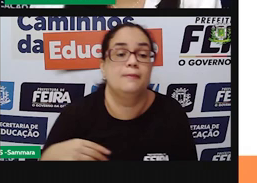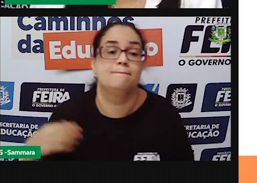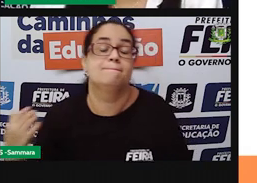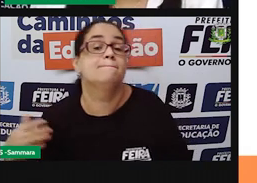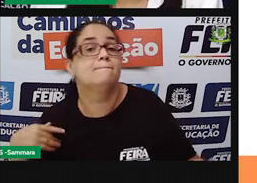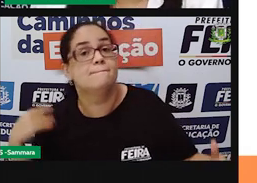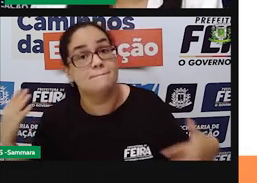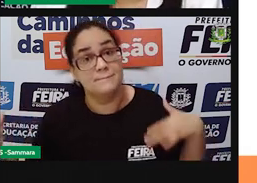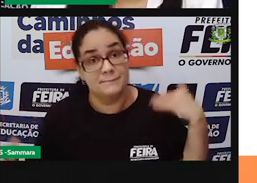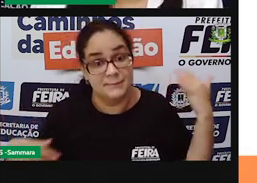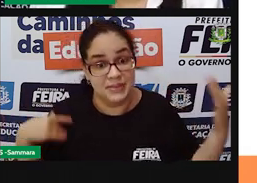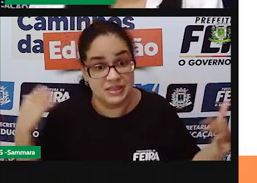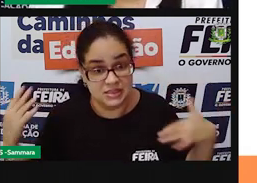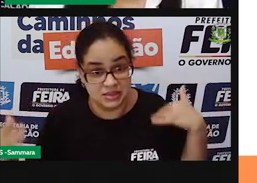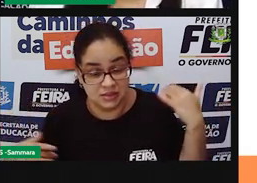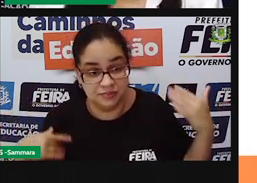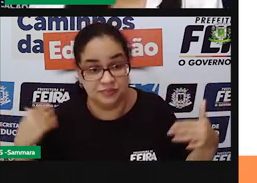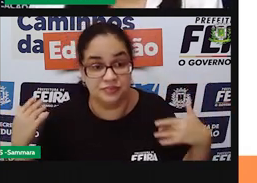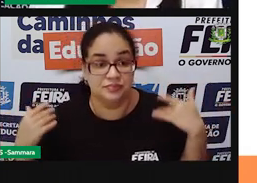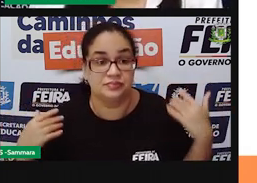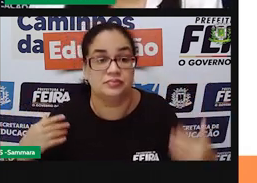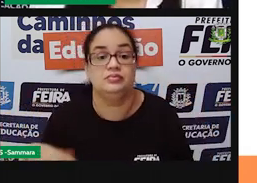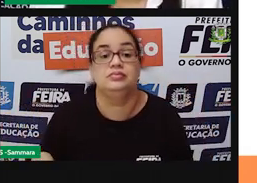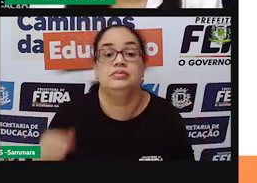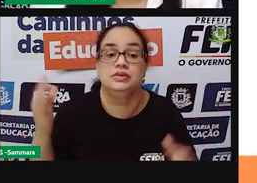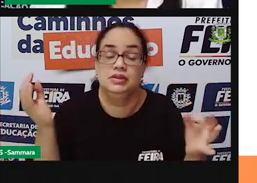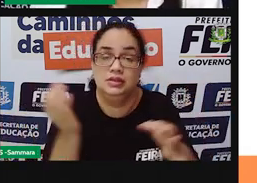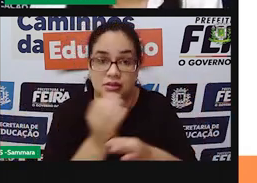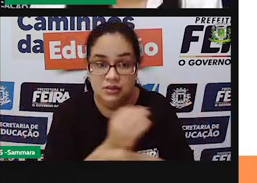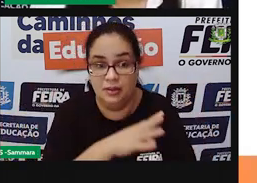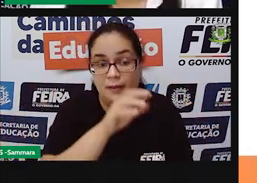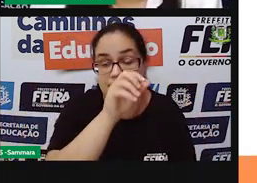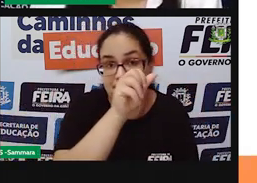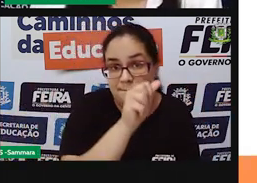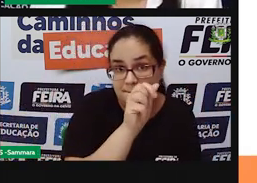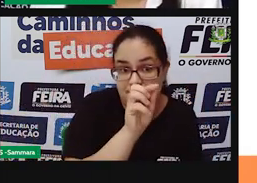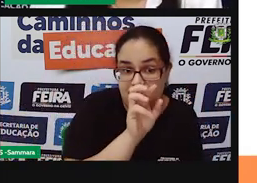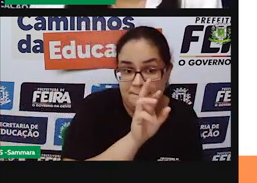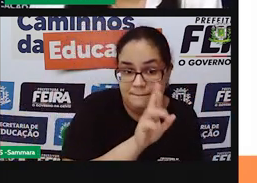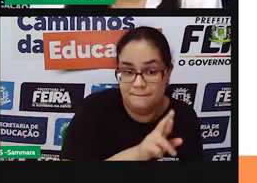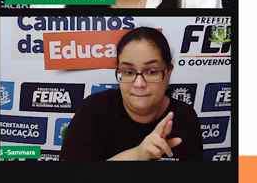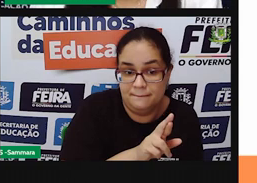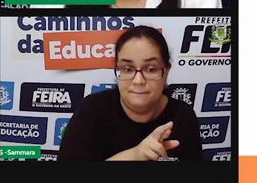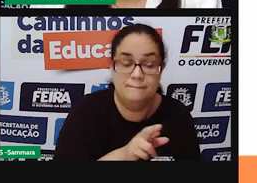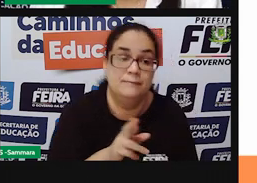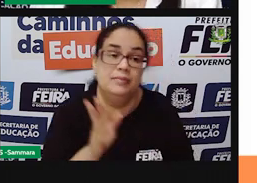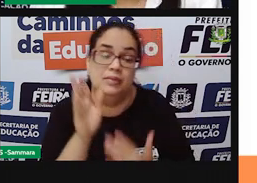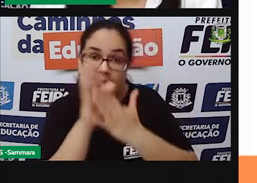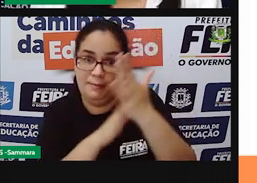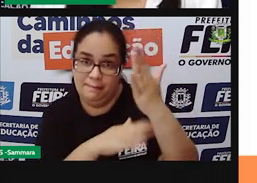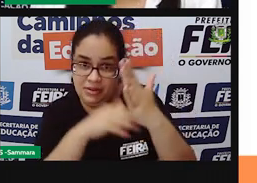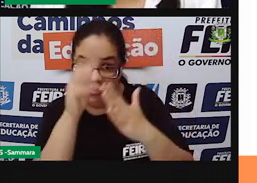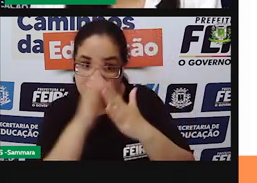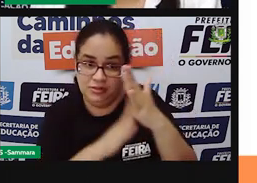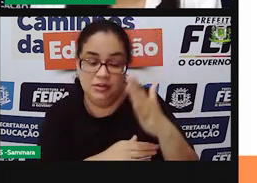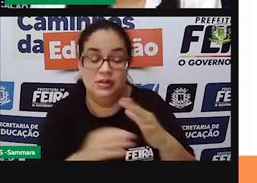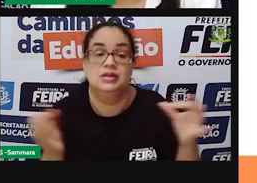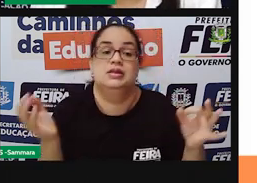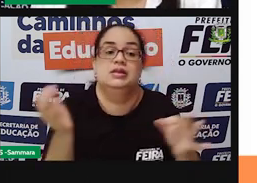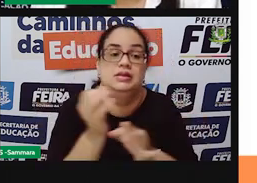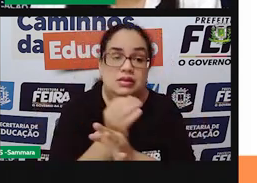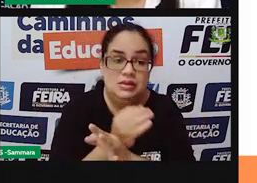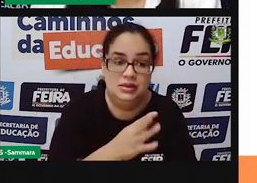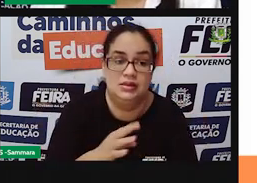vem passear, terminado em AR, primeira conjugação. Pintar,